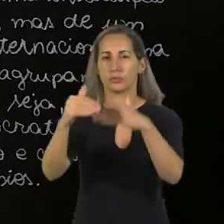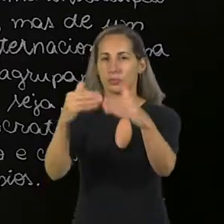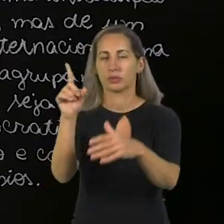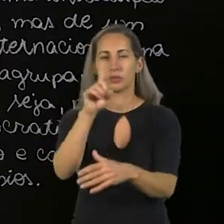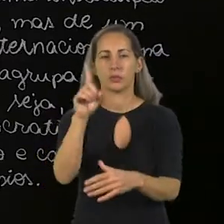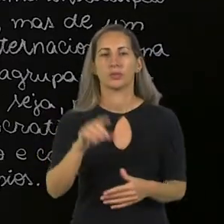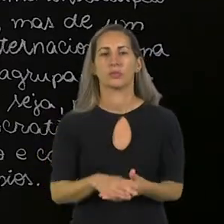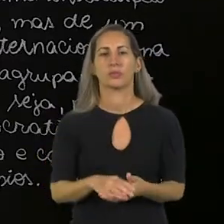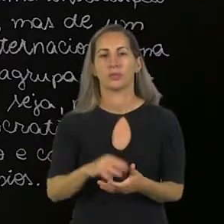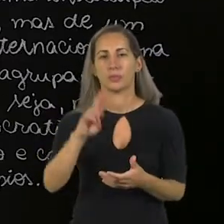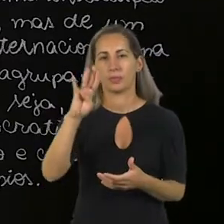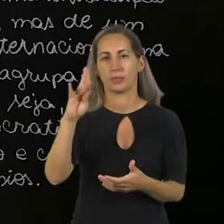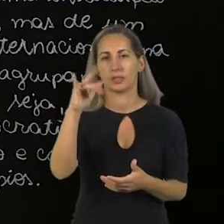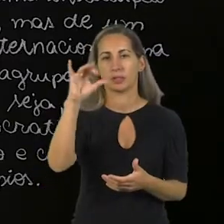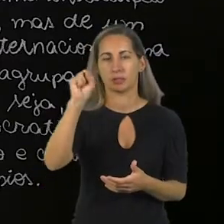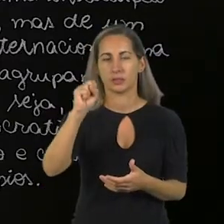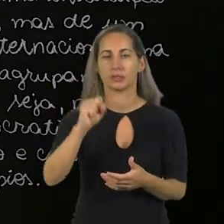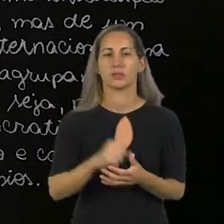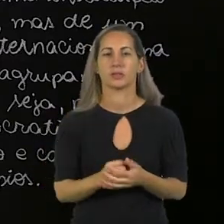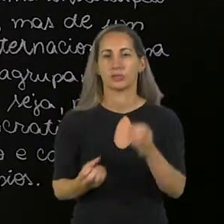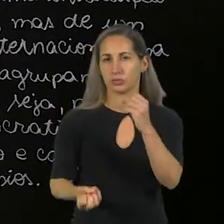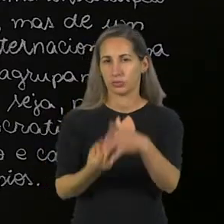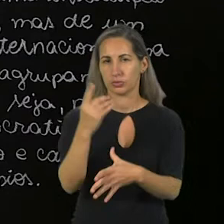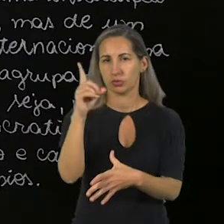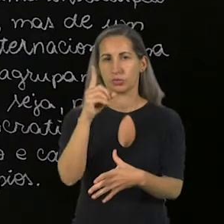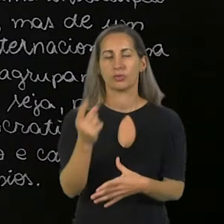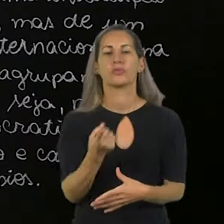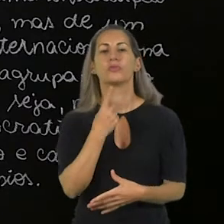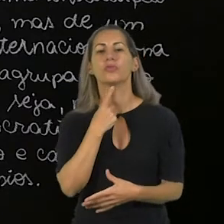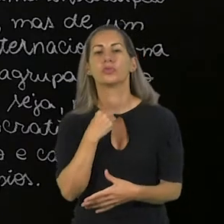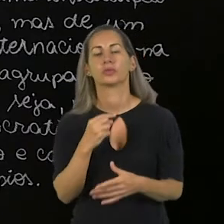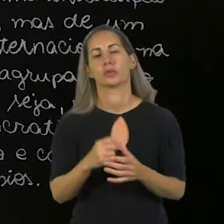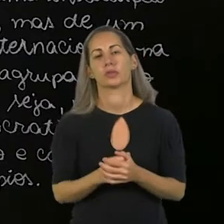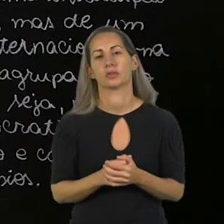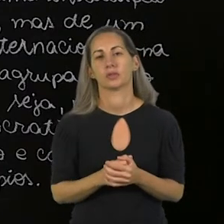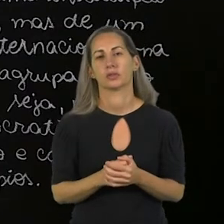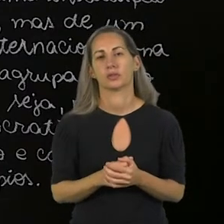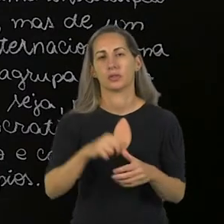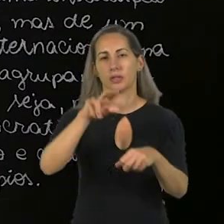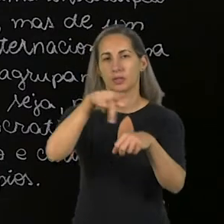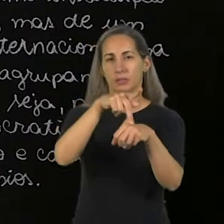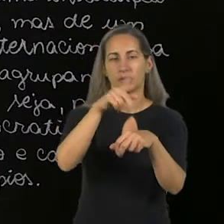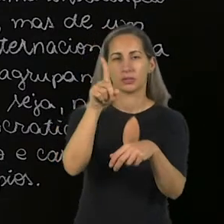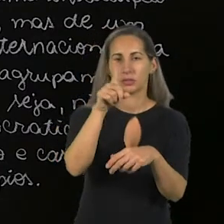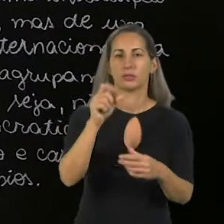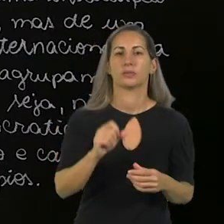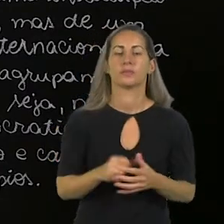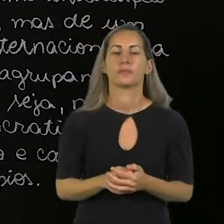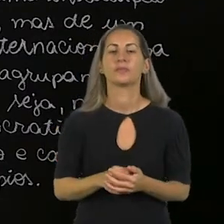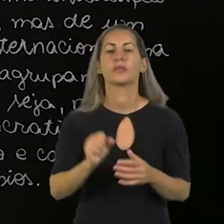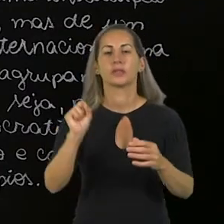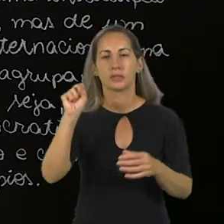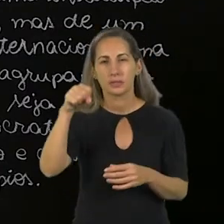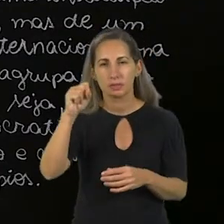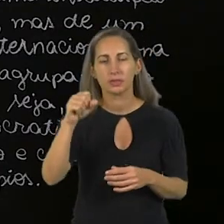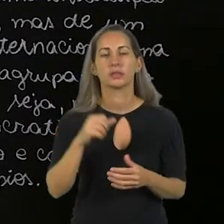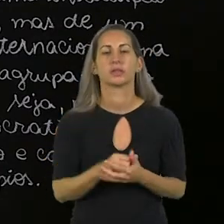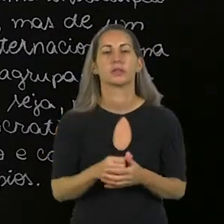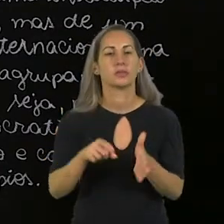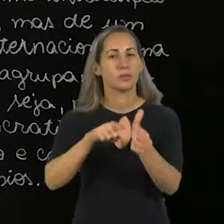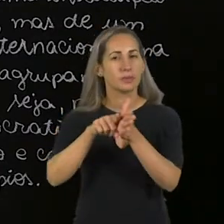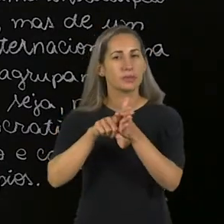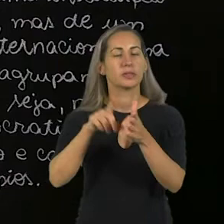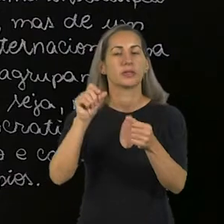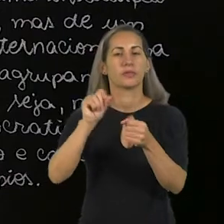Até porque os BRICS ele não surgiu por vontade necessária dos países, mas sim por uma